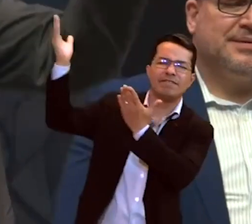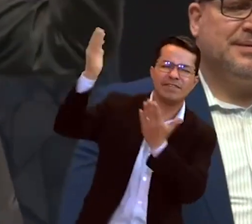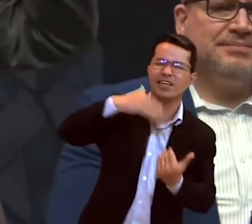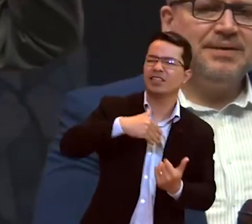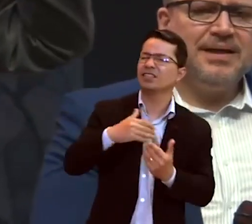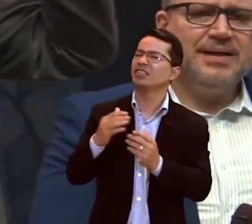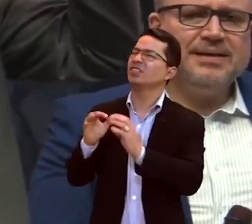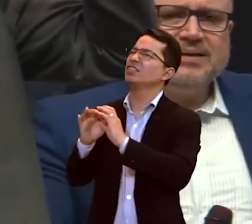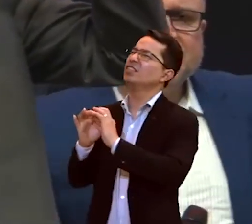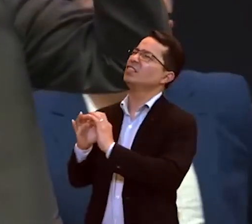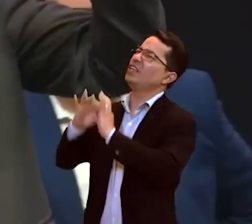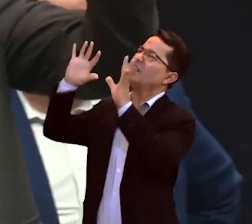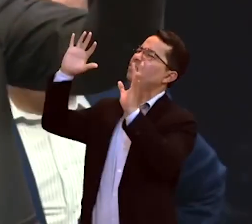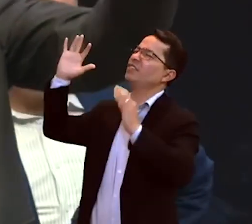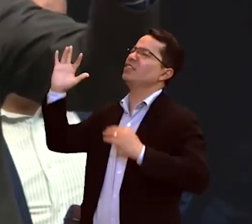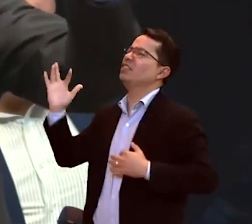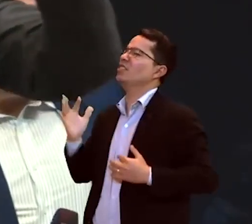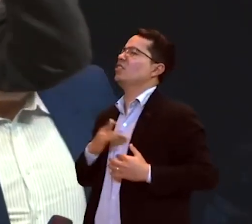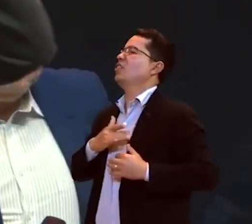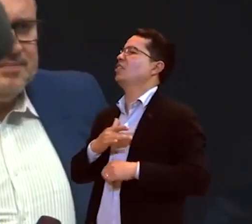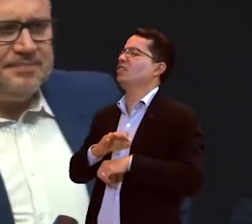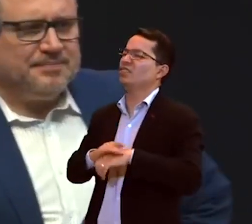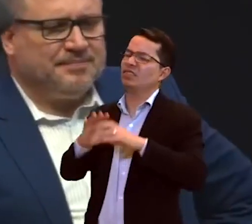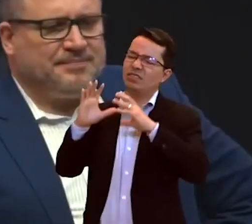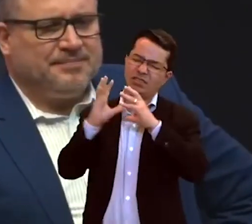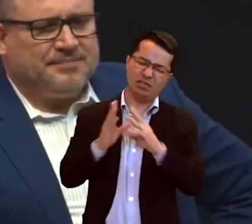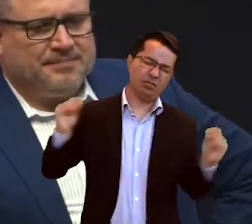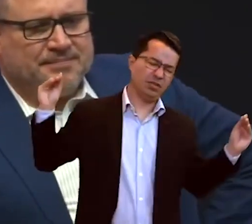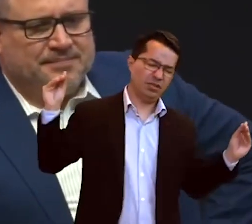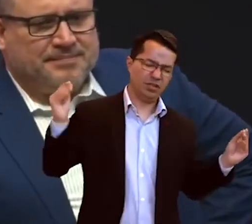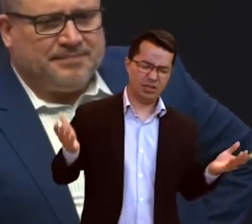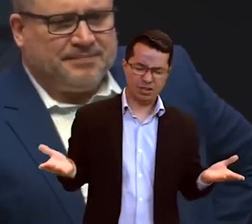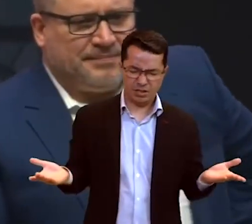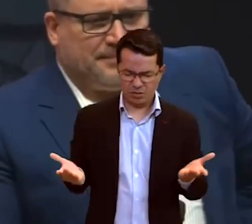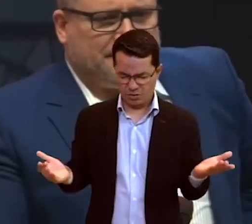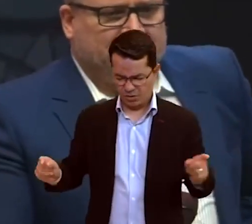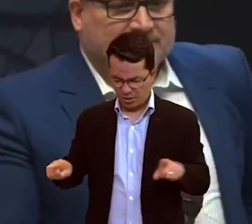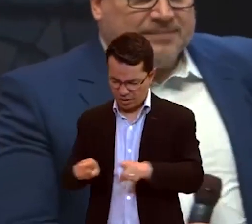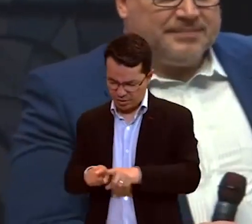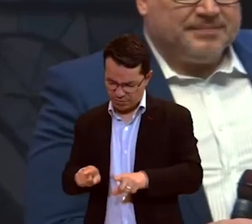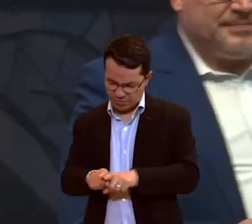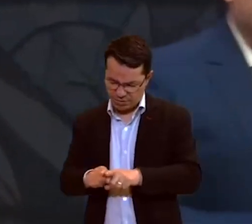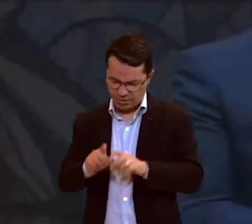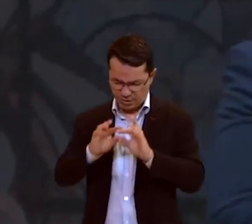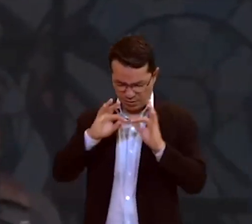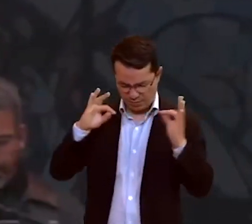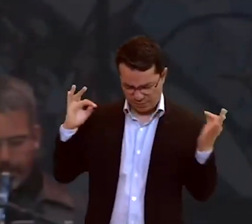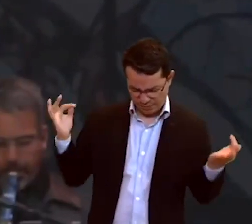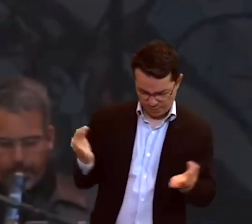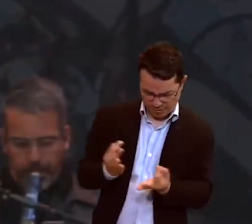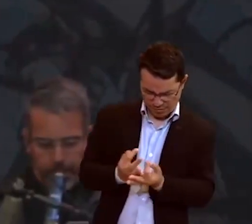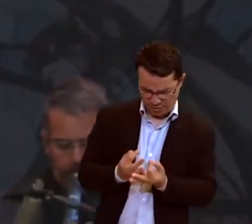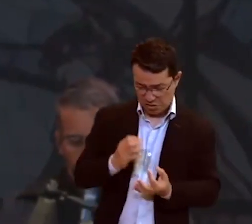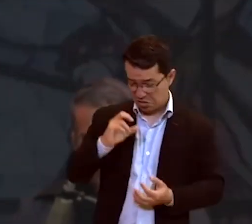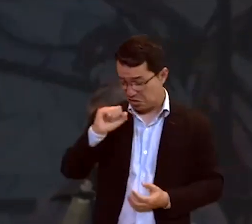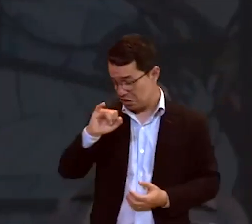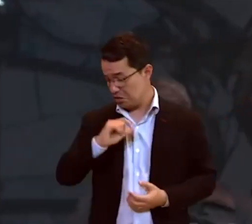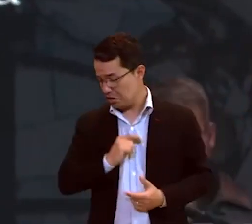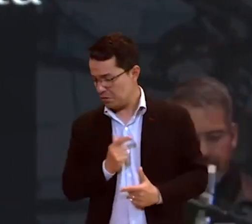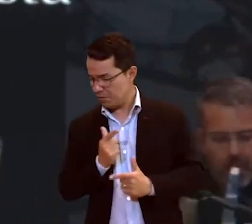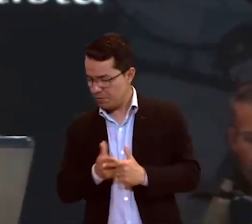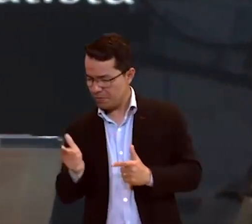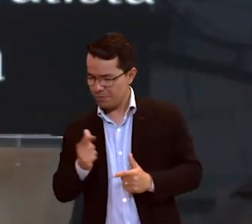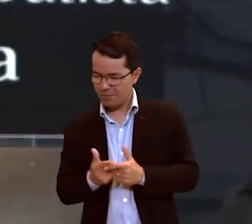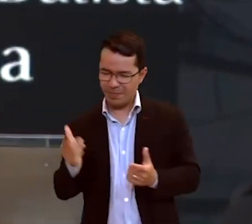o Senhor possa, Deus, colocar a Tua mão sobre os relacionamentos familiares, sobre os problemas conjugais, sobre os